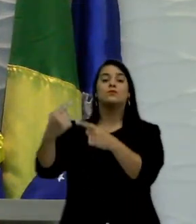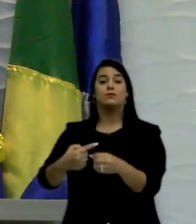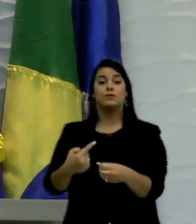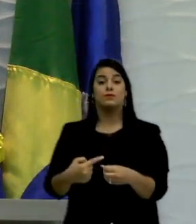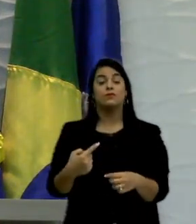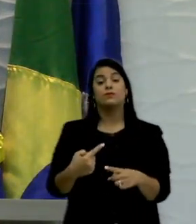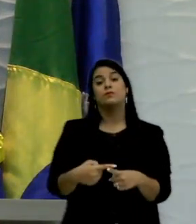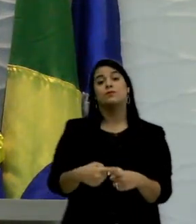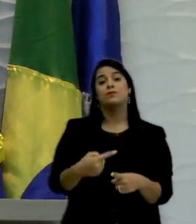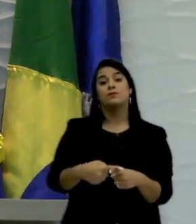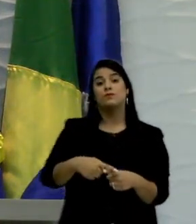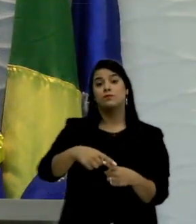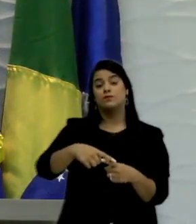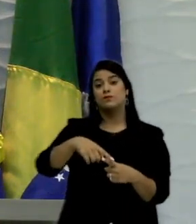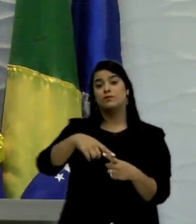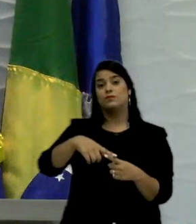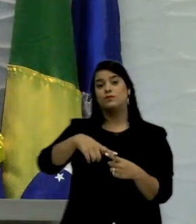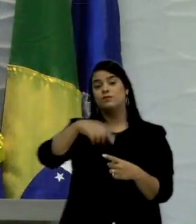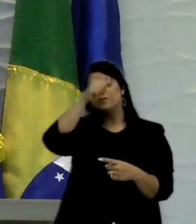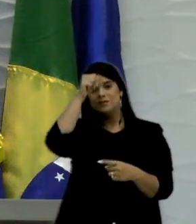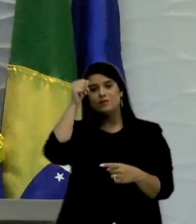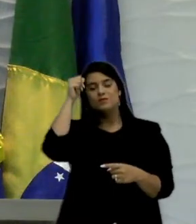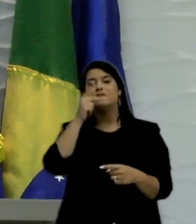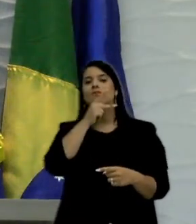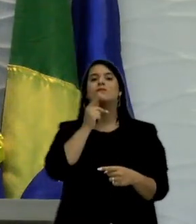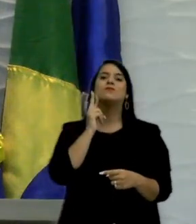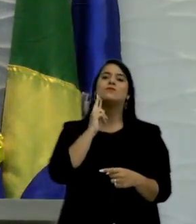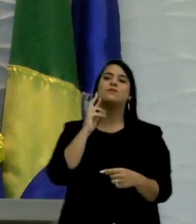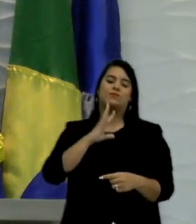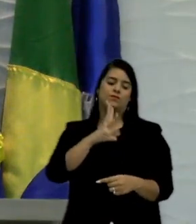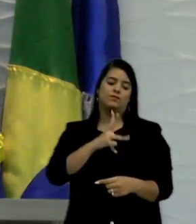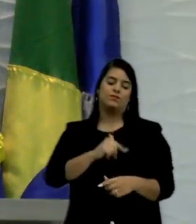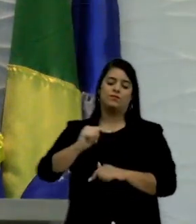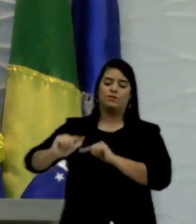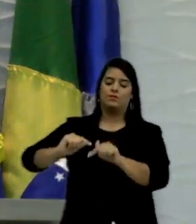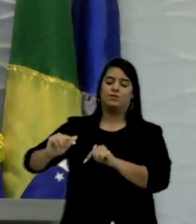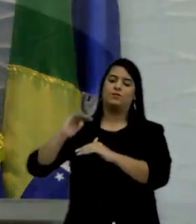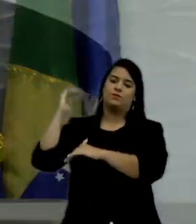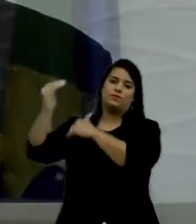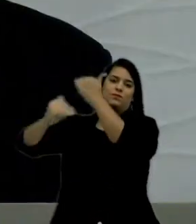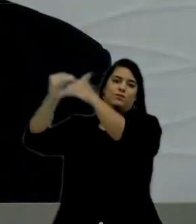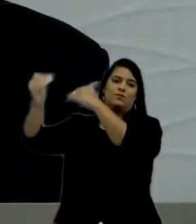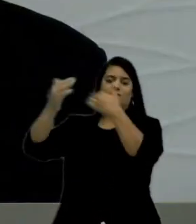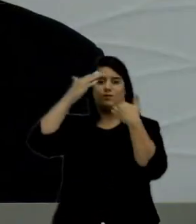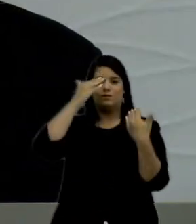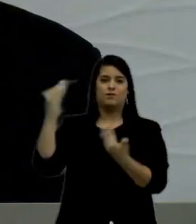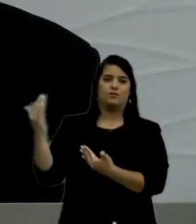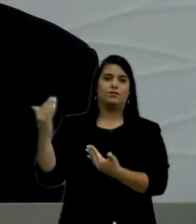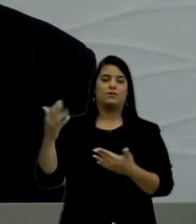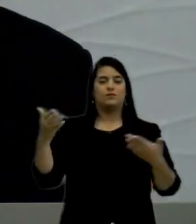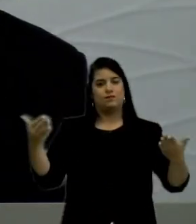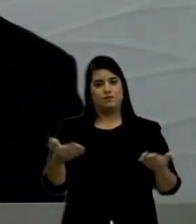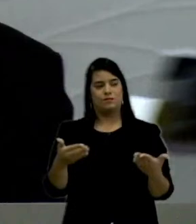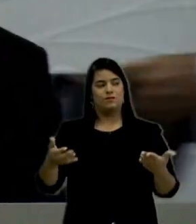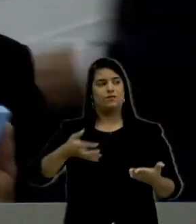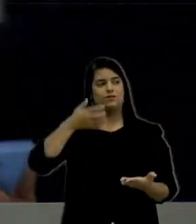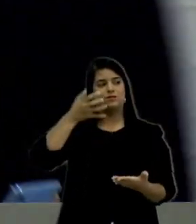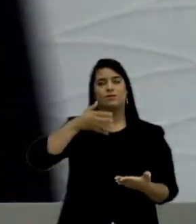Batista e Paulo Renato é amor, trabalho e desenvolvimento. Meu muito obrigado. Favor da palavra, vereador Padre Fera.